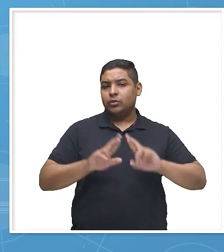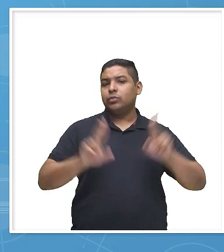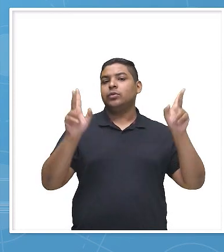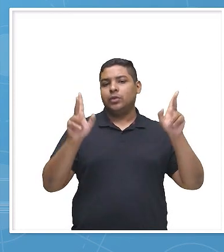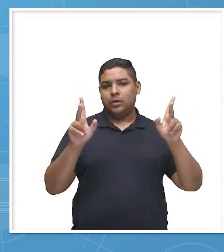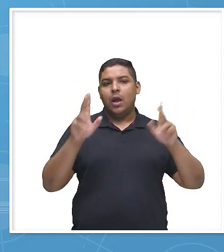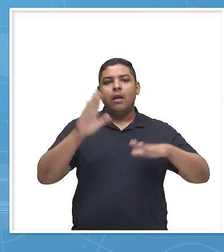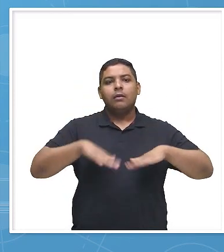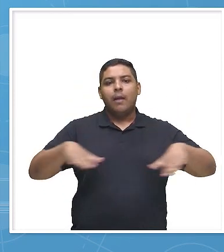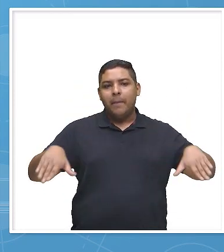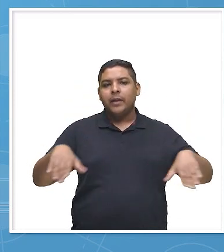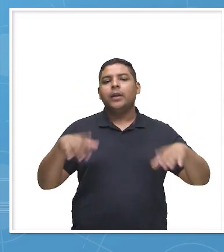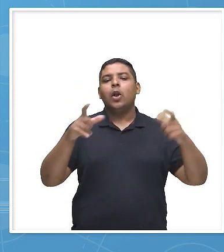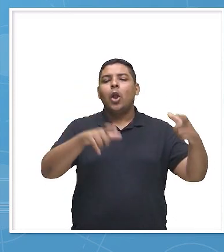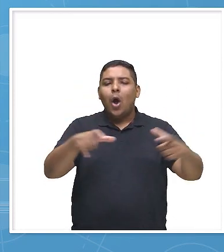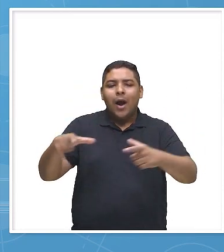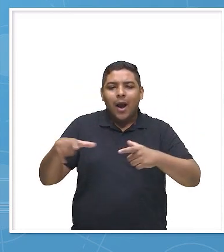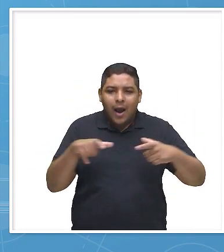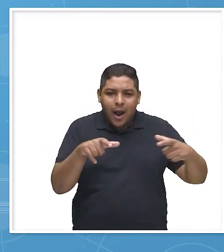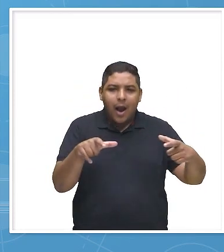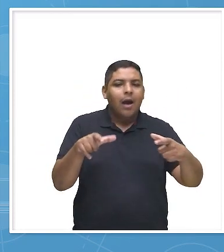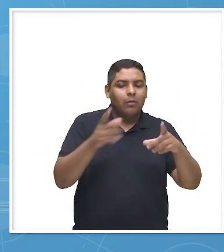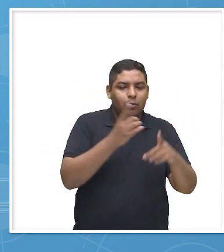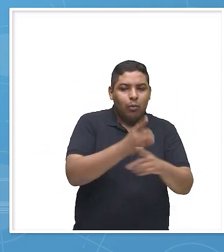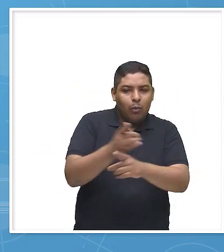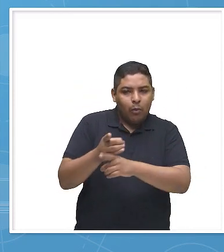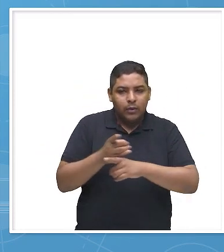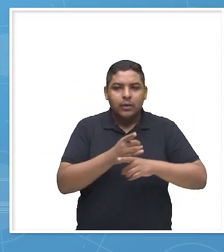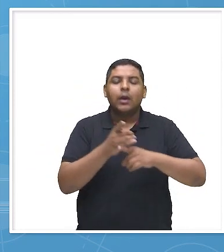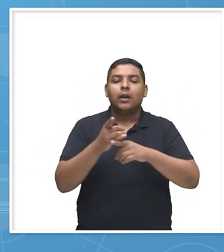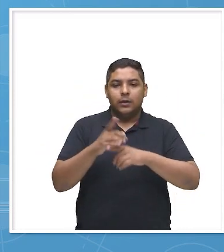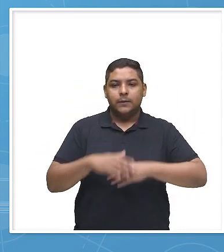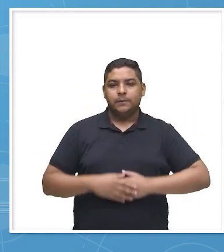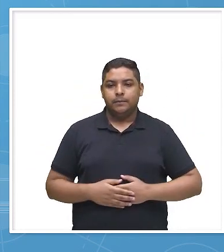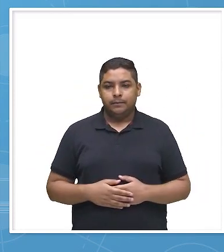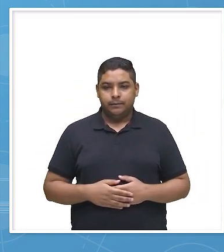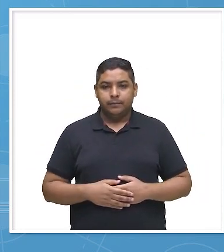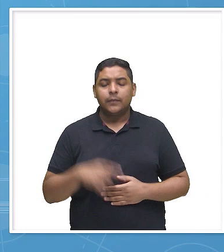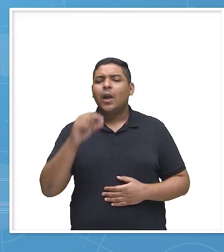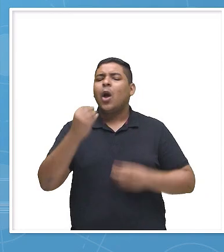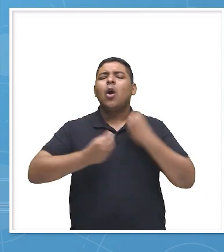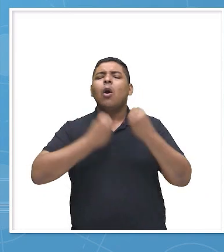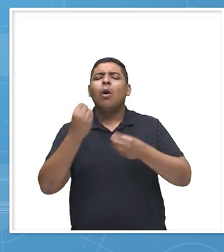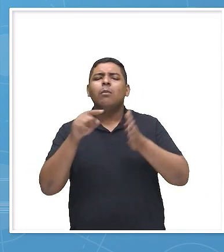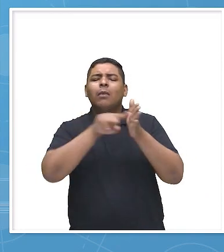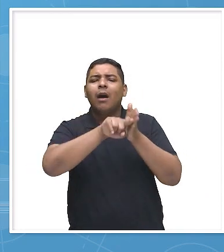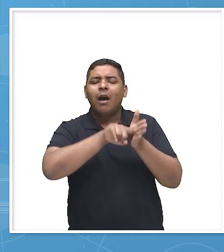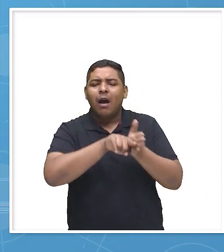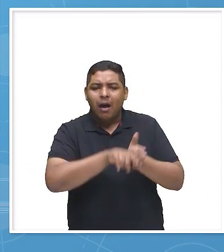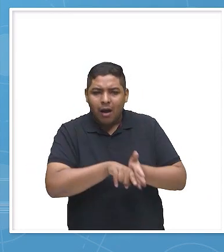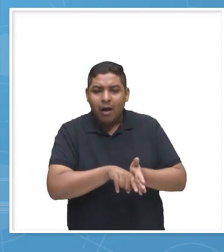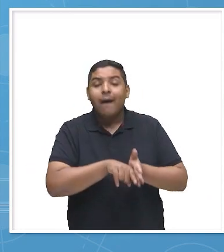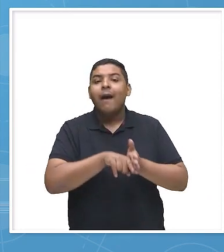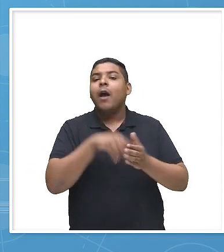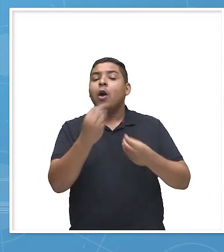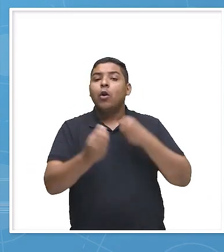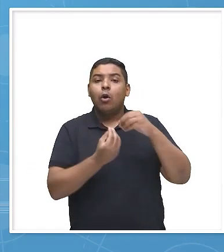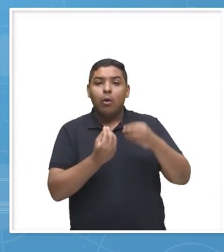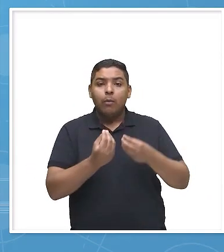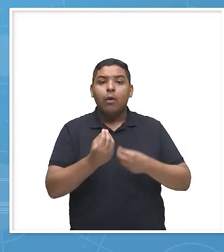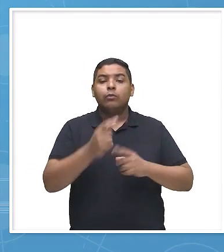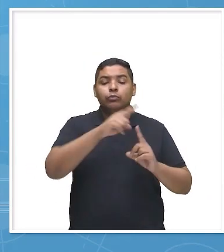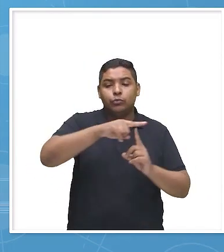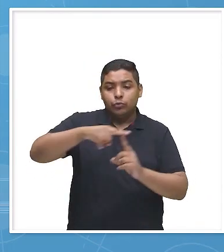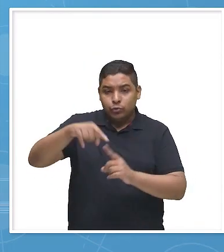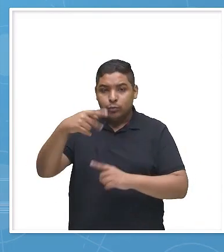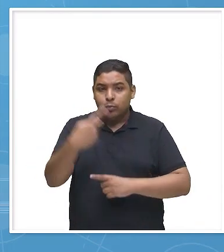do local em que eram encontradas. Basicamente, o que o Charles Darwin analisou é como essas espécies conseguem se adaptar para sobreviver